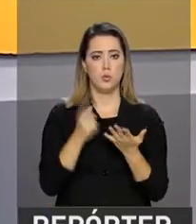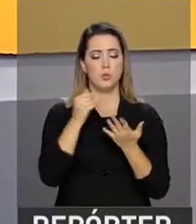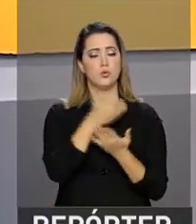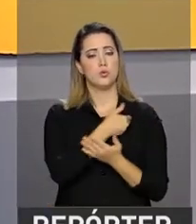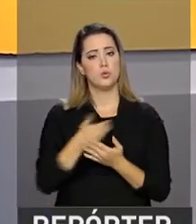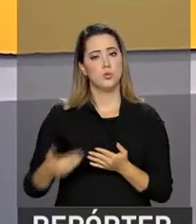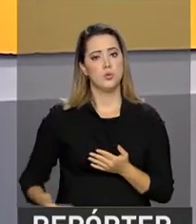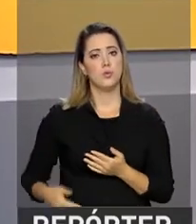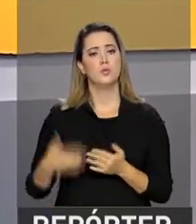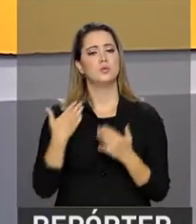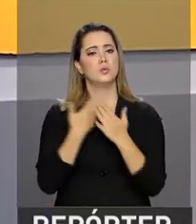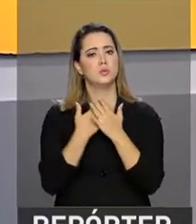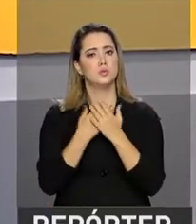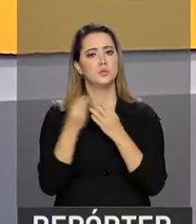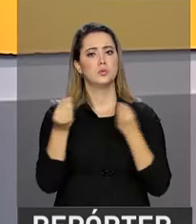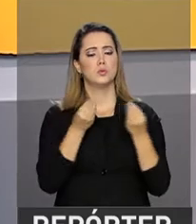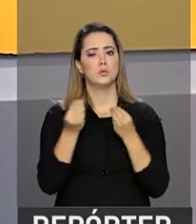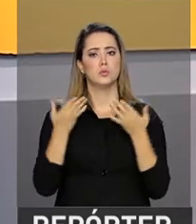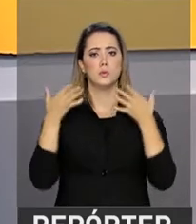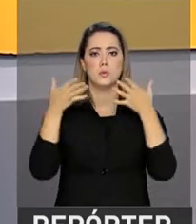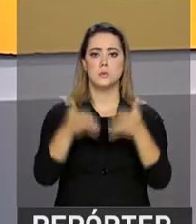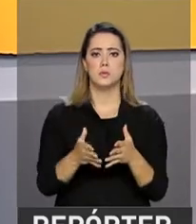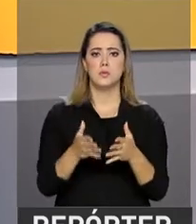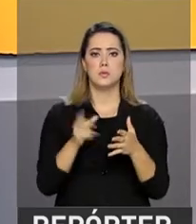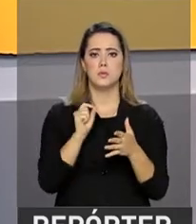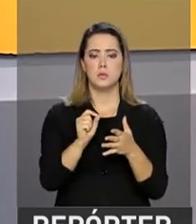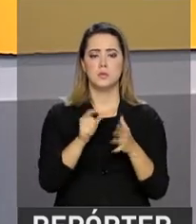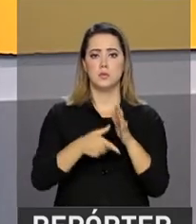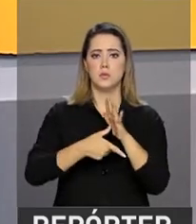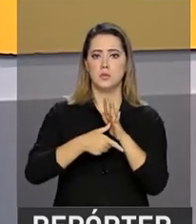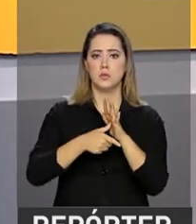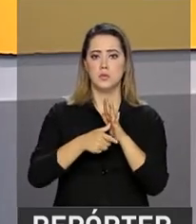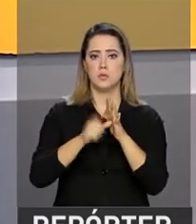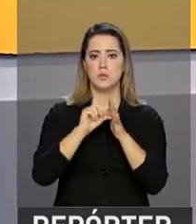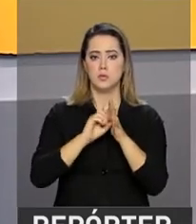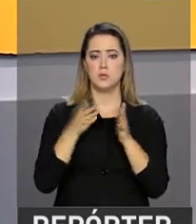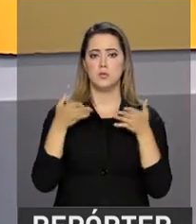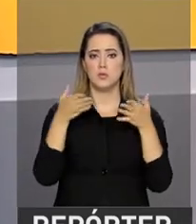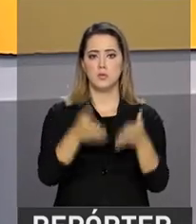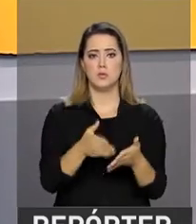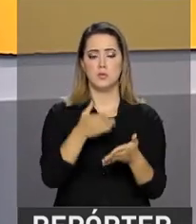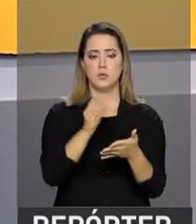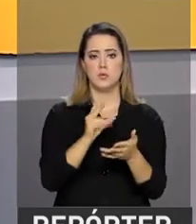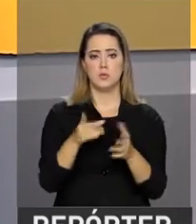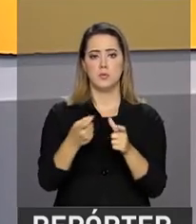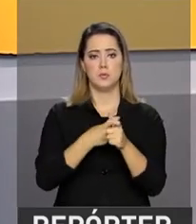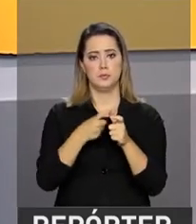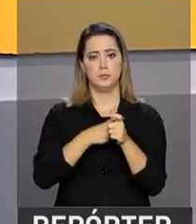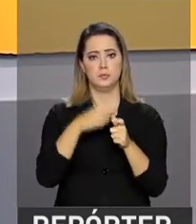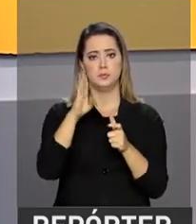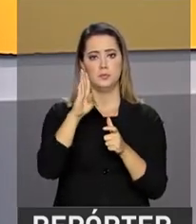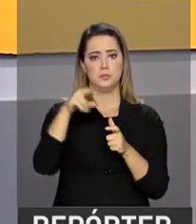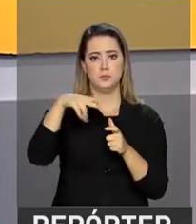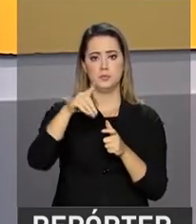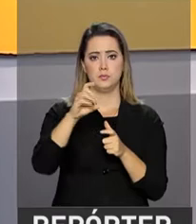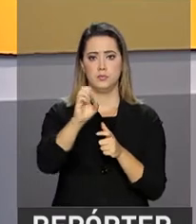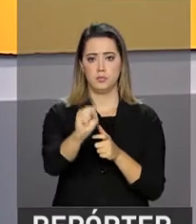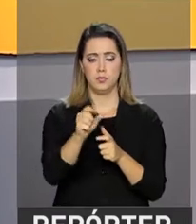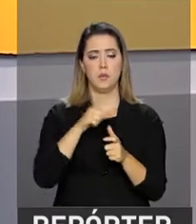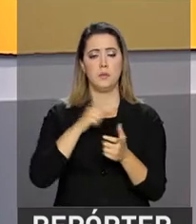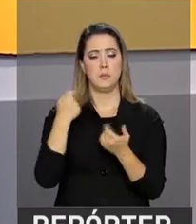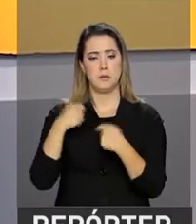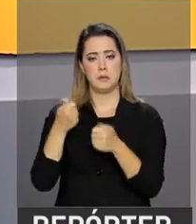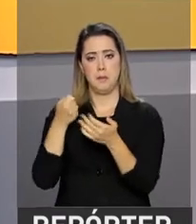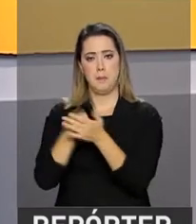governo estuda uma participação de parte, uma antecipação de parte das dívidas que o BNTES tem com o Tesouro